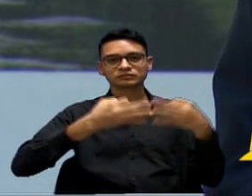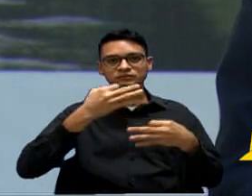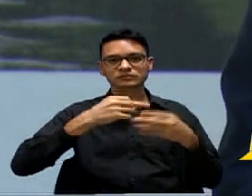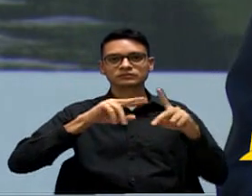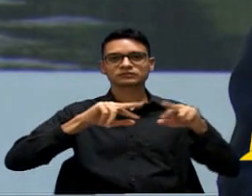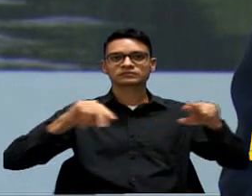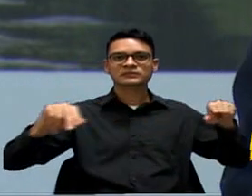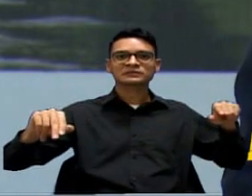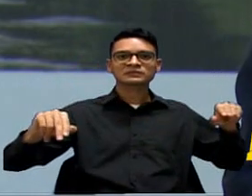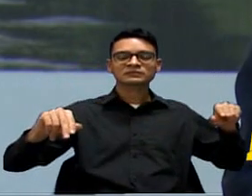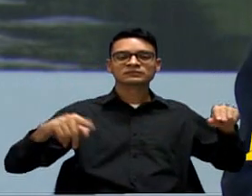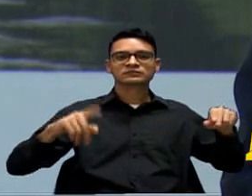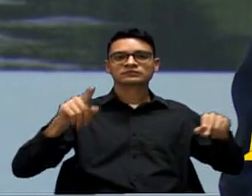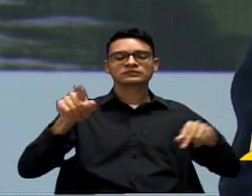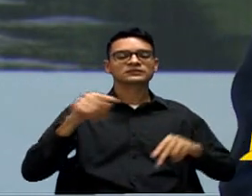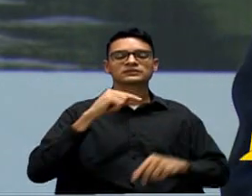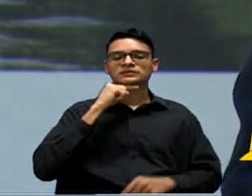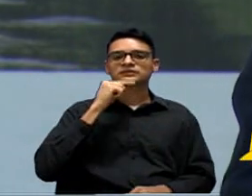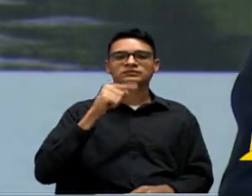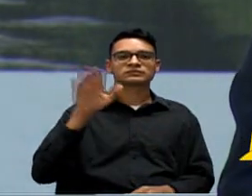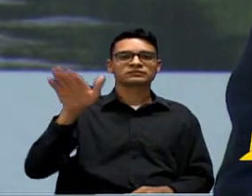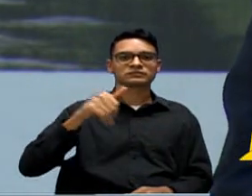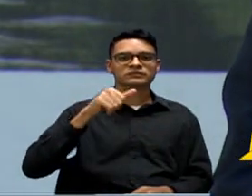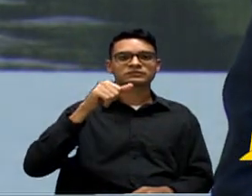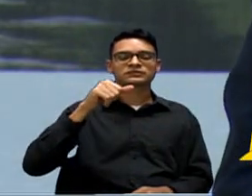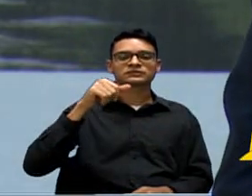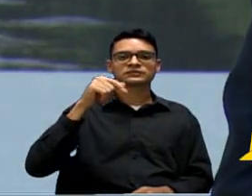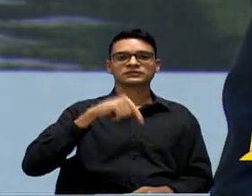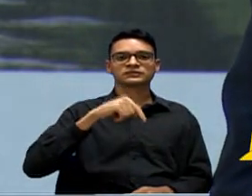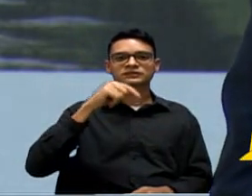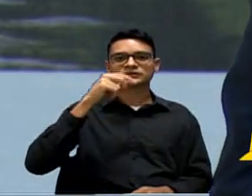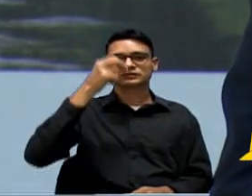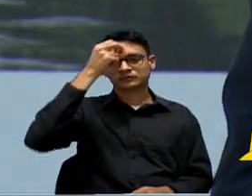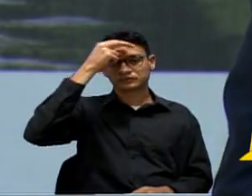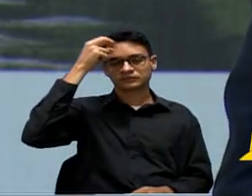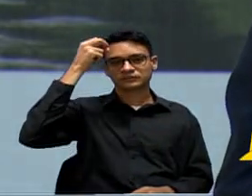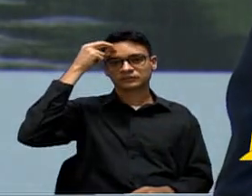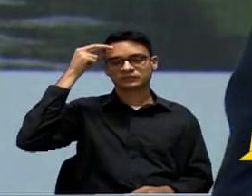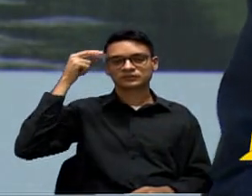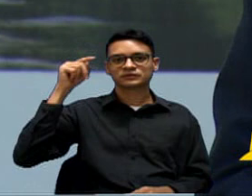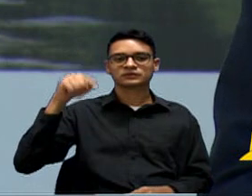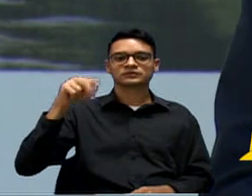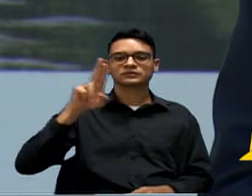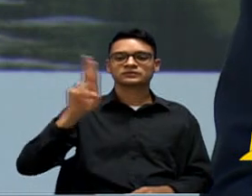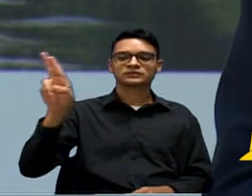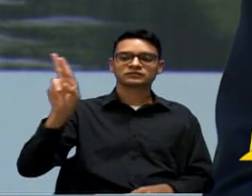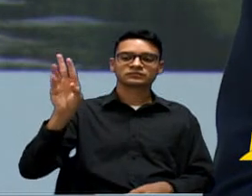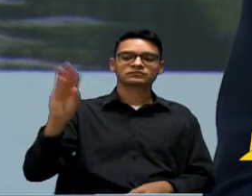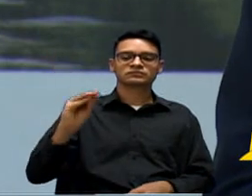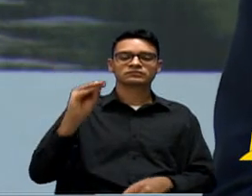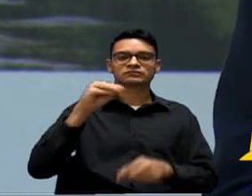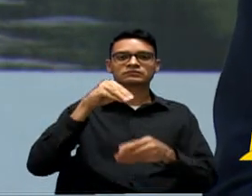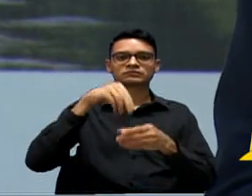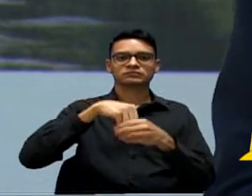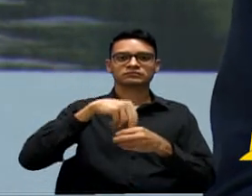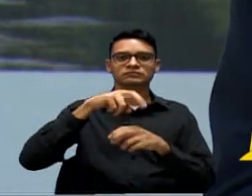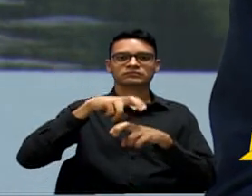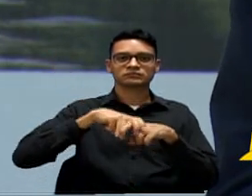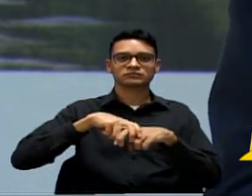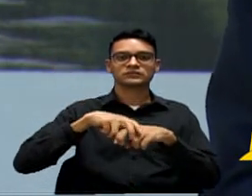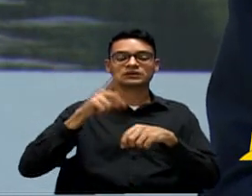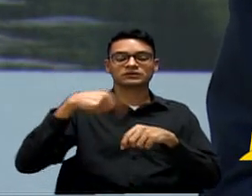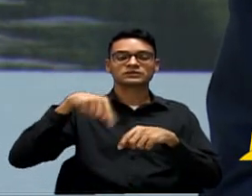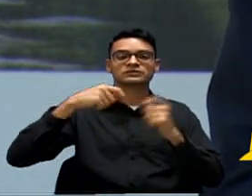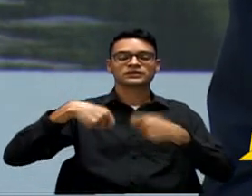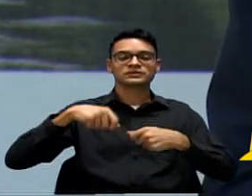estão impedidos de poder vir e trabalhar e serem nomeados na Prefeitura Municipal de Sorocaba, e nós estamos precisando desses